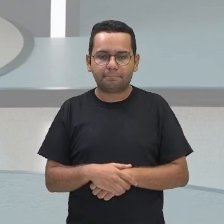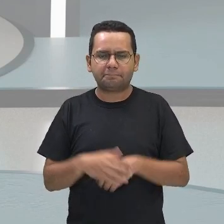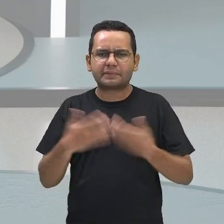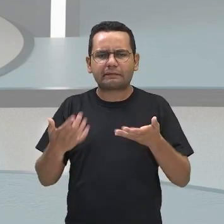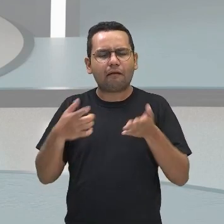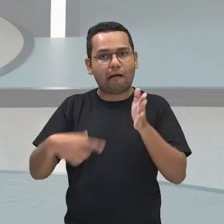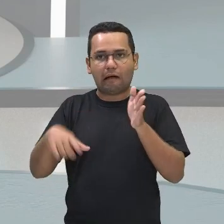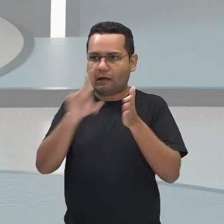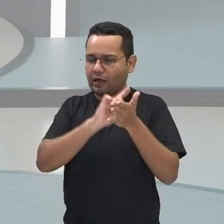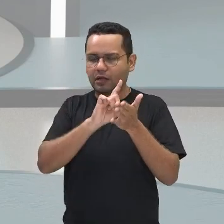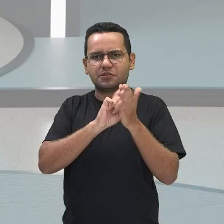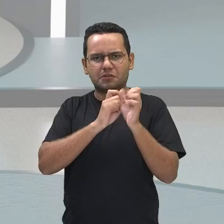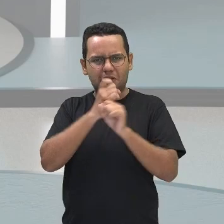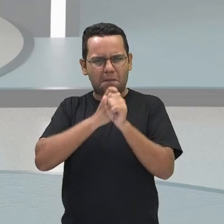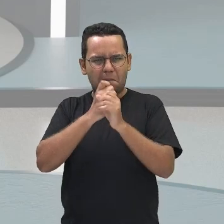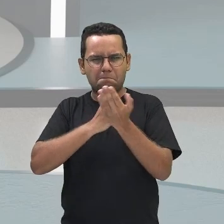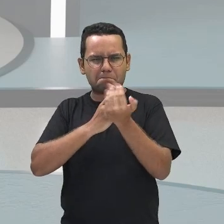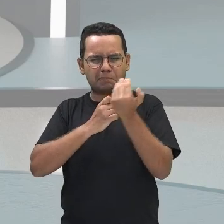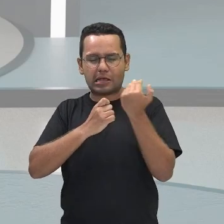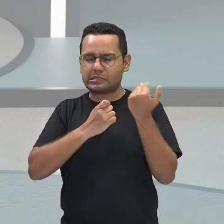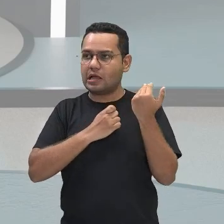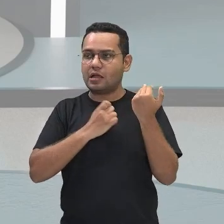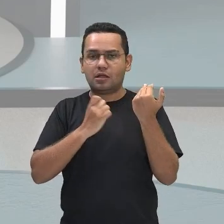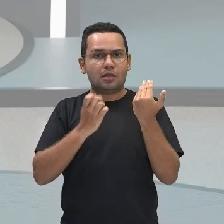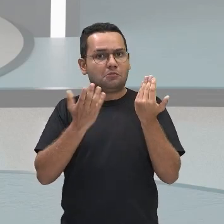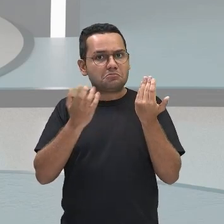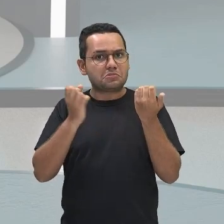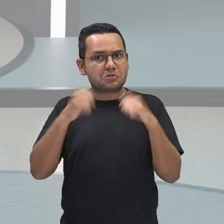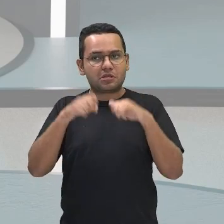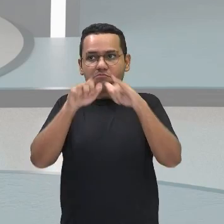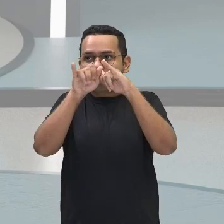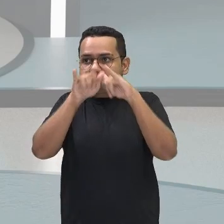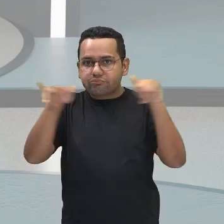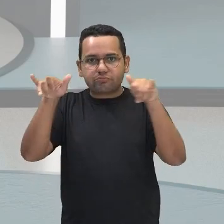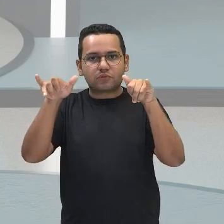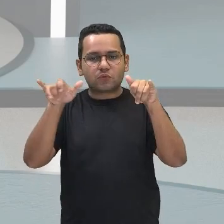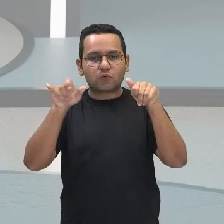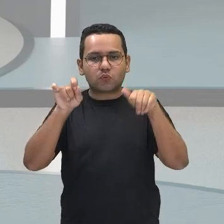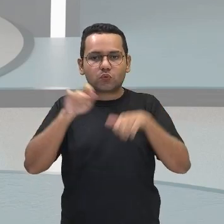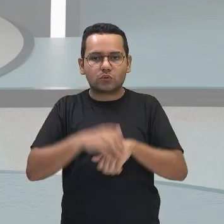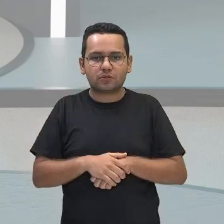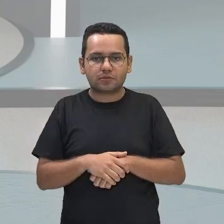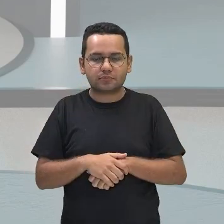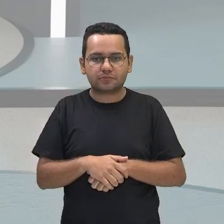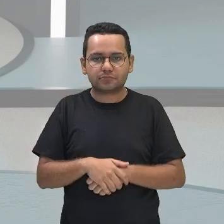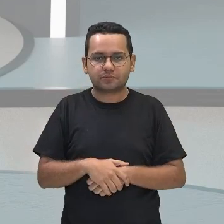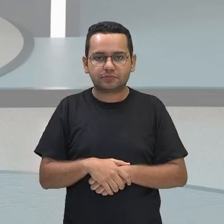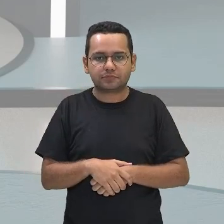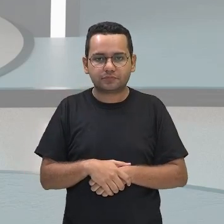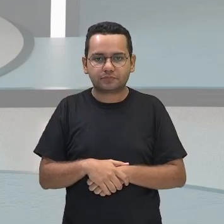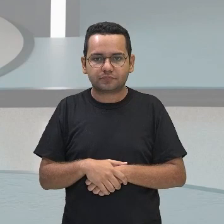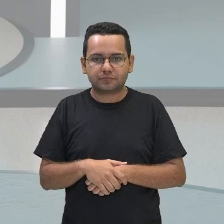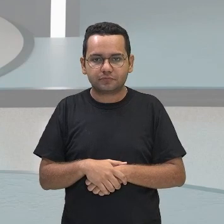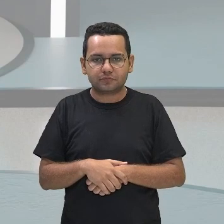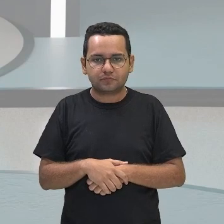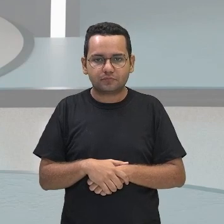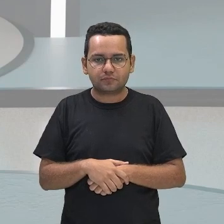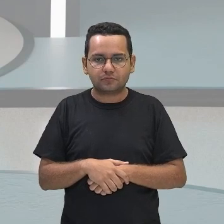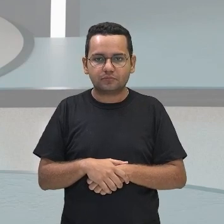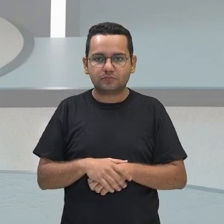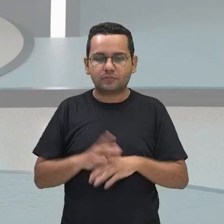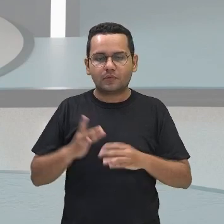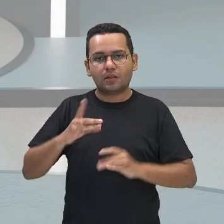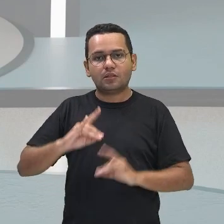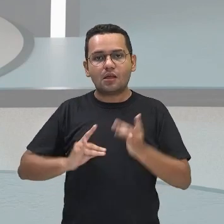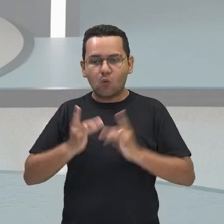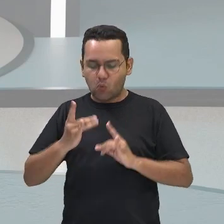falado, né? Porque o GH é o hormônio retirado mesmo do cadáver humano. Não é um hormônio